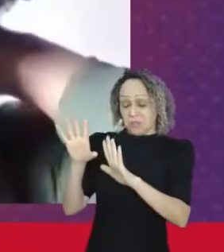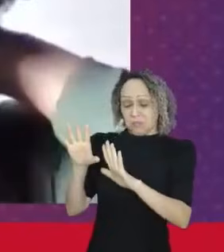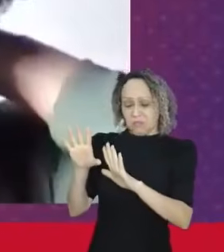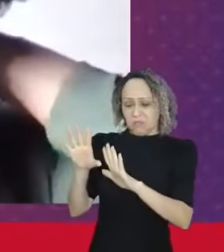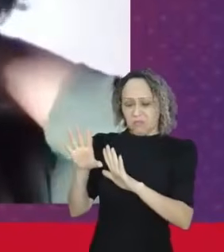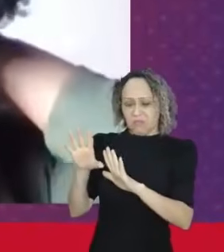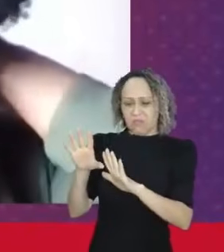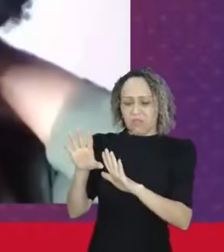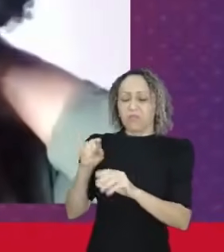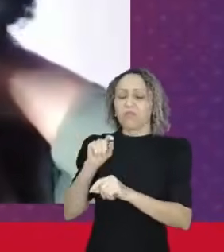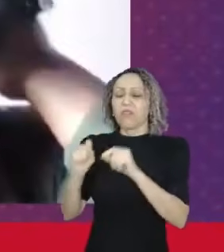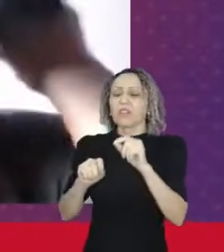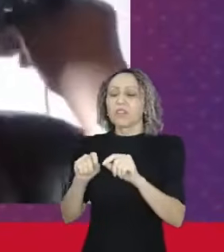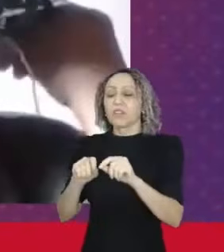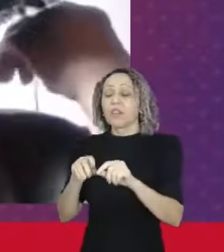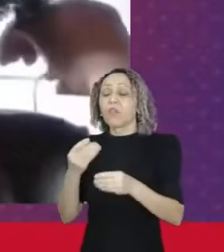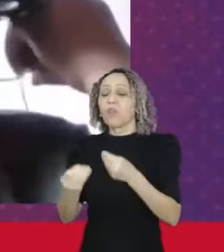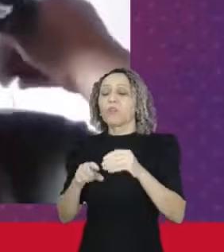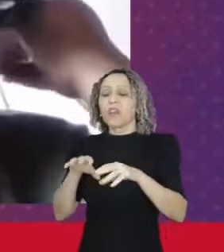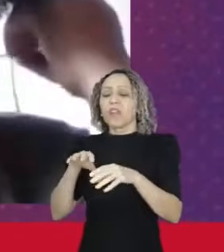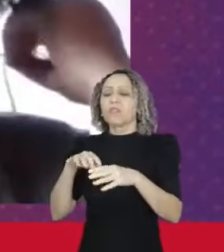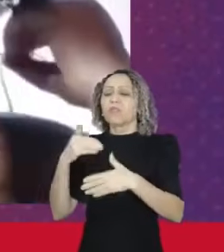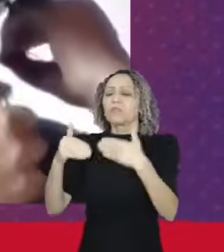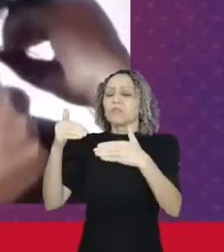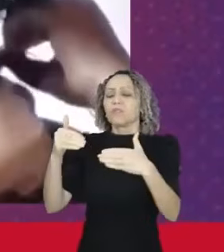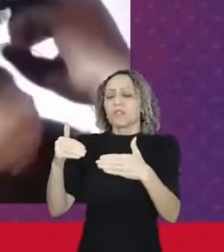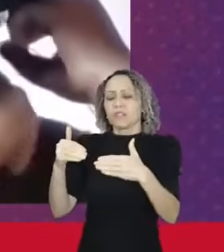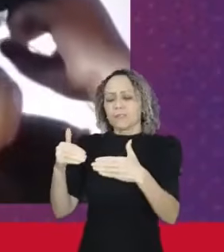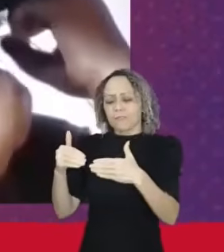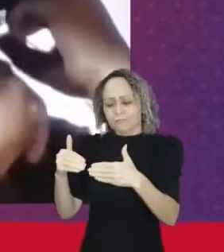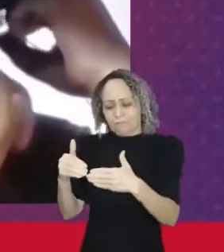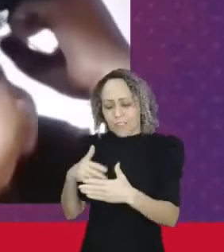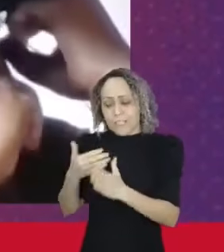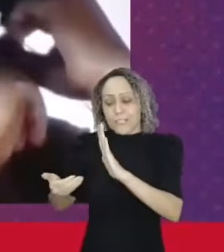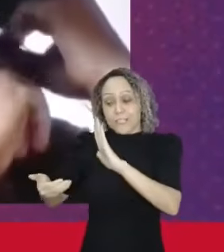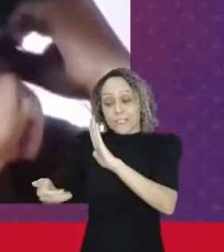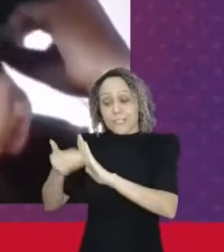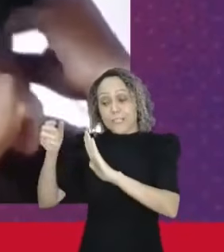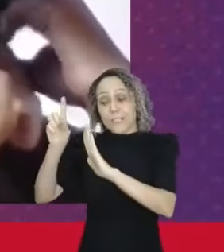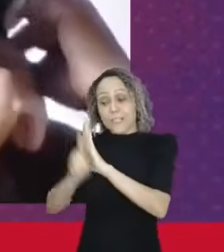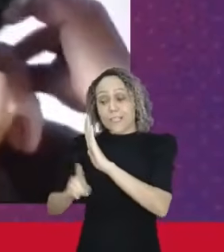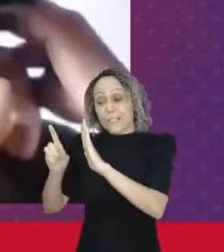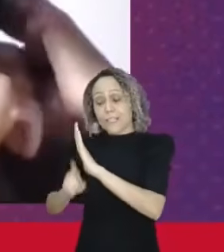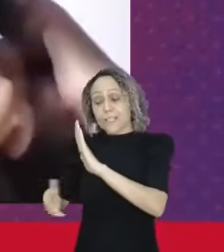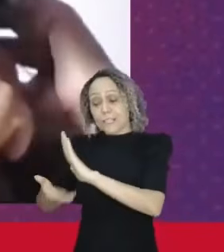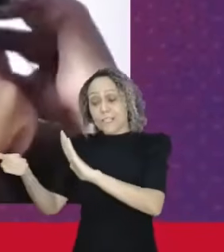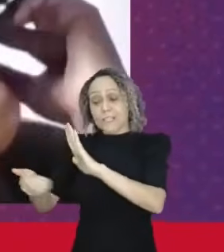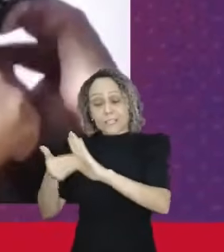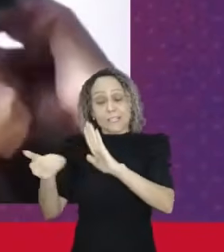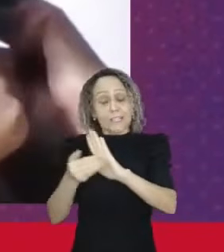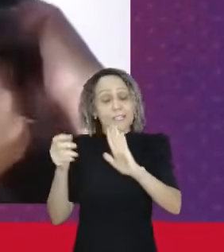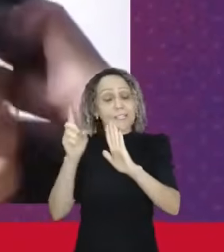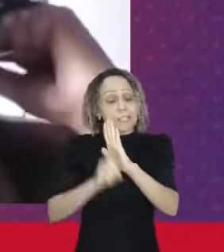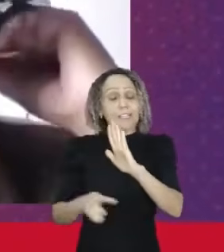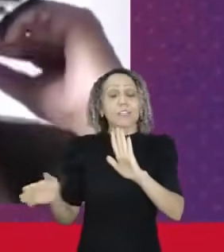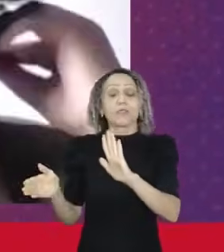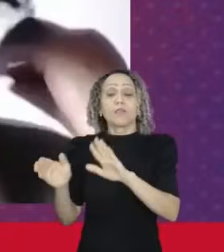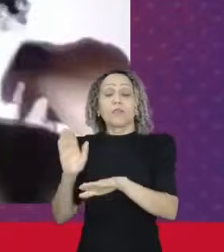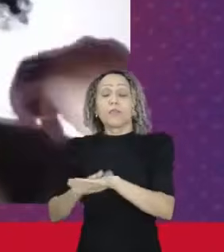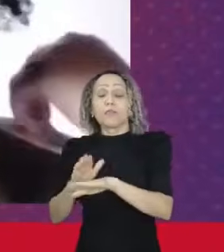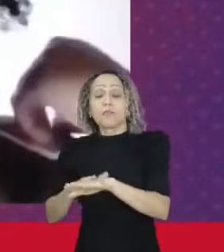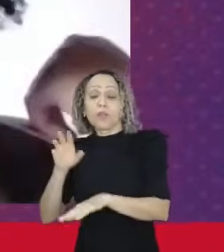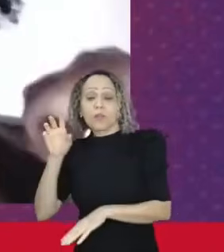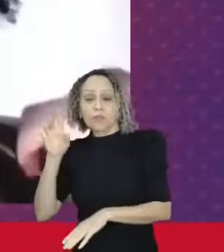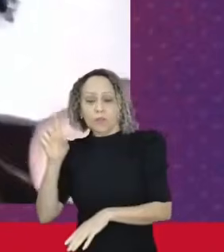dos territórios, e depois daquelas populações que sempre foram nessa história, que acabaram por ser